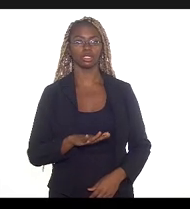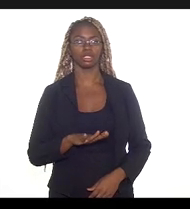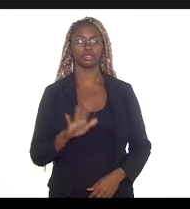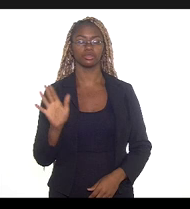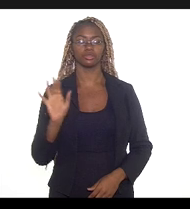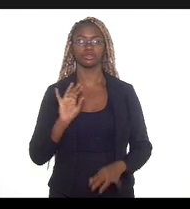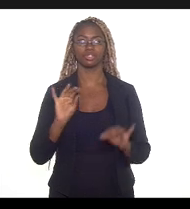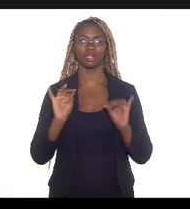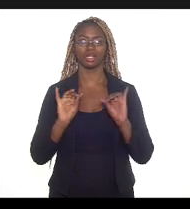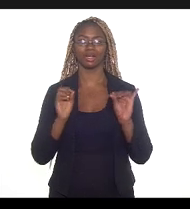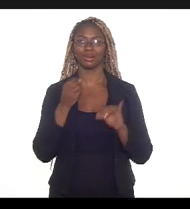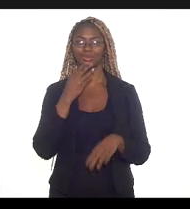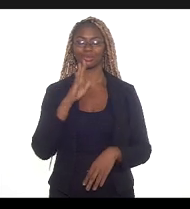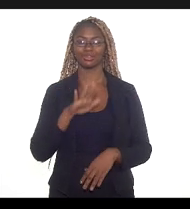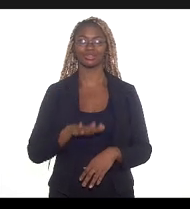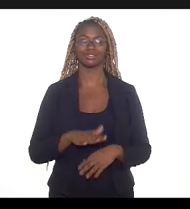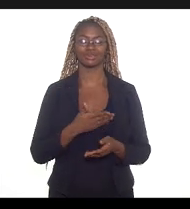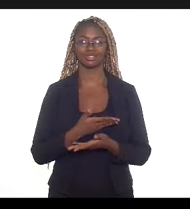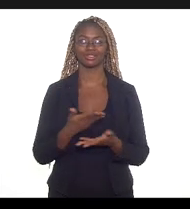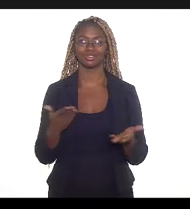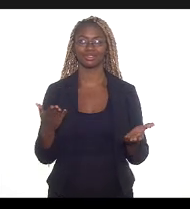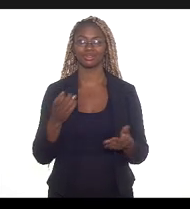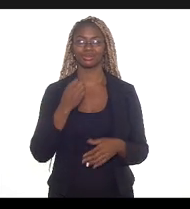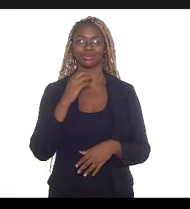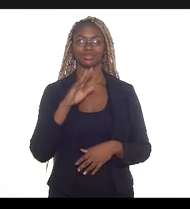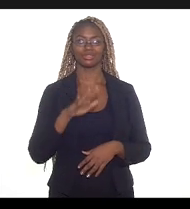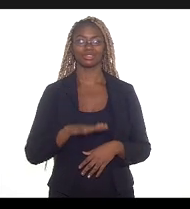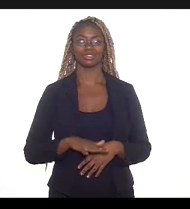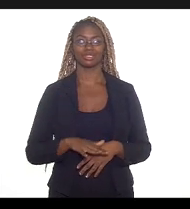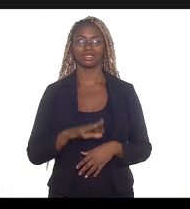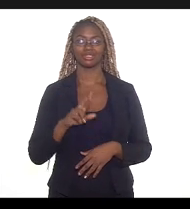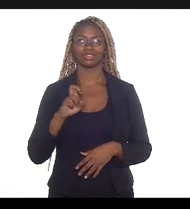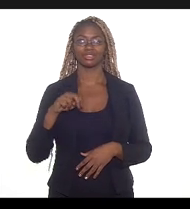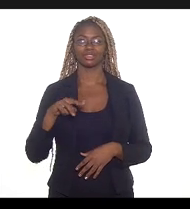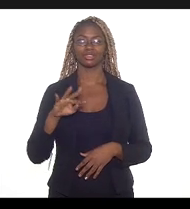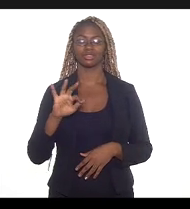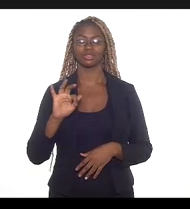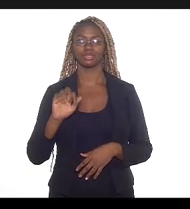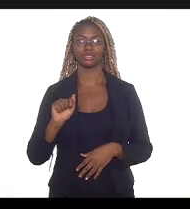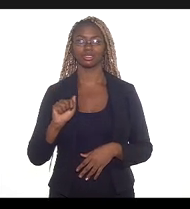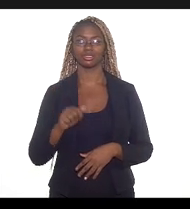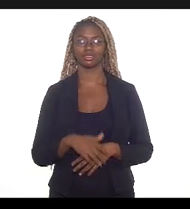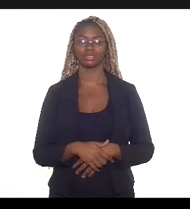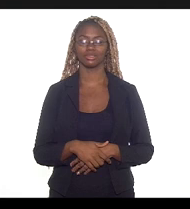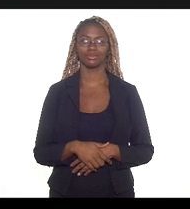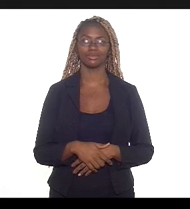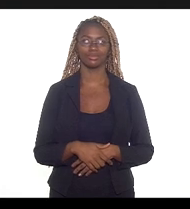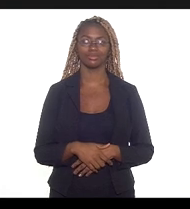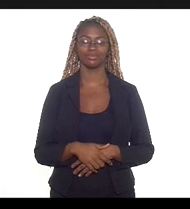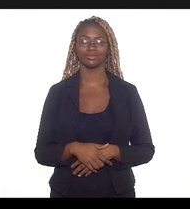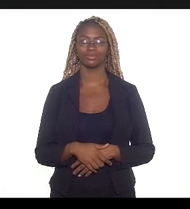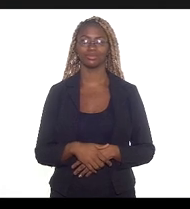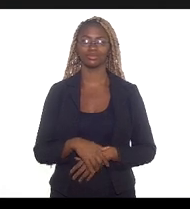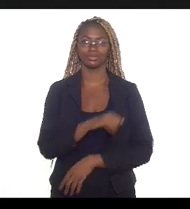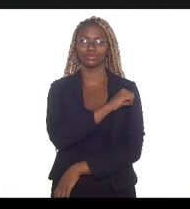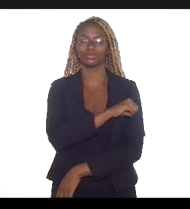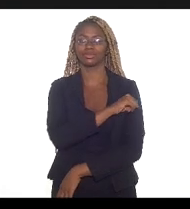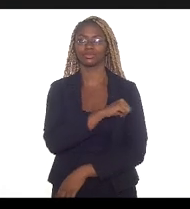tarde. Deputada Renata. Boa tarde, Samuel Malafaia. Fala, meu irmão. Enfermeira